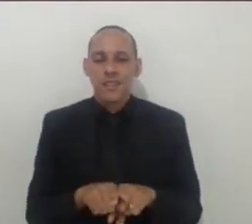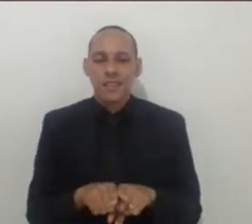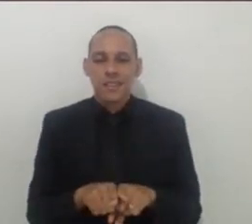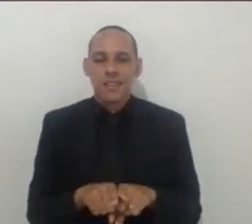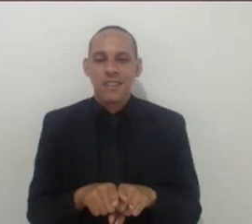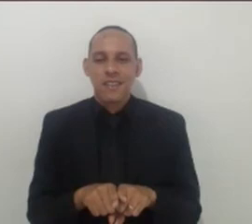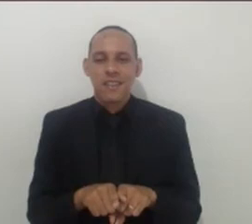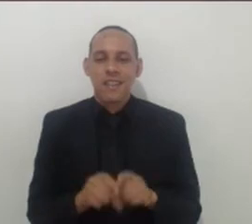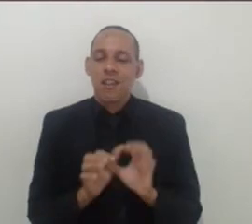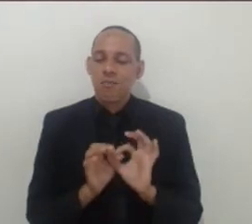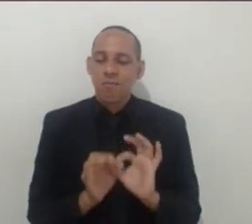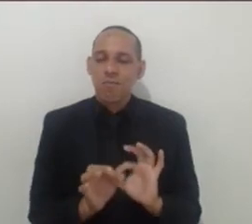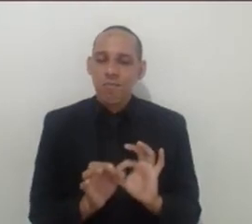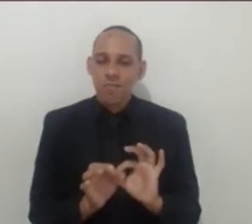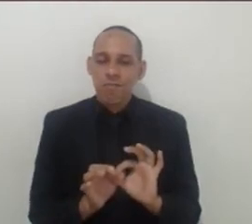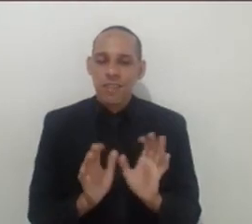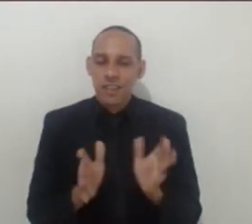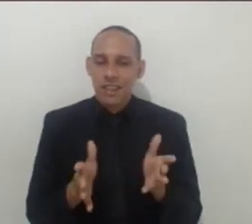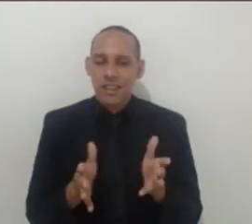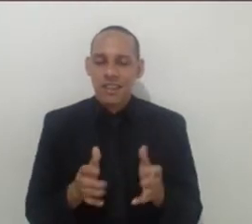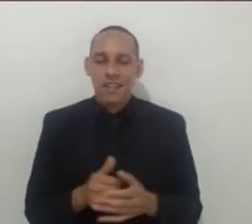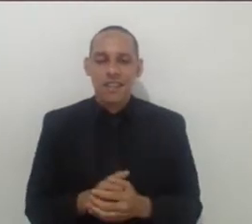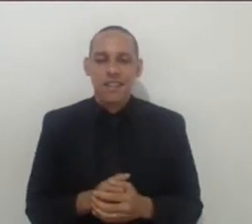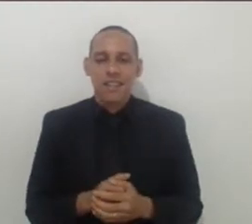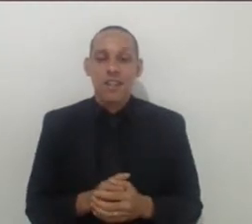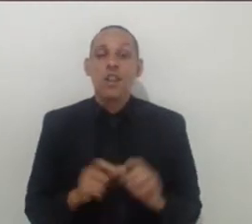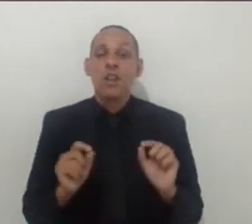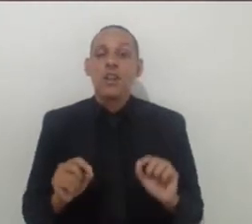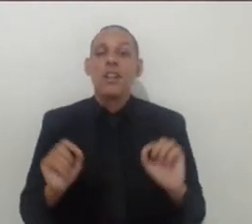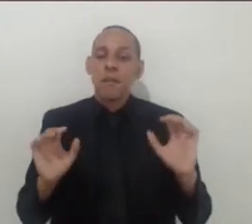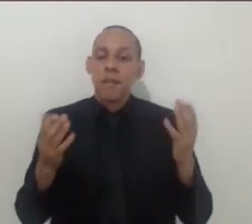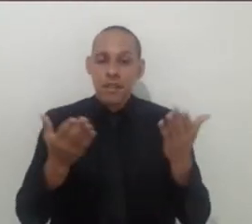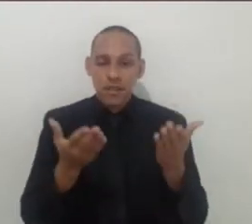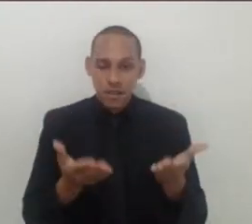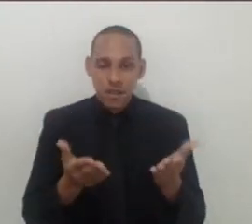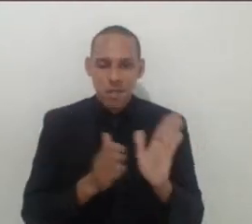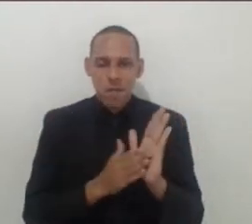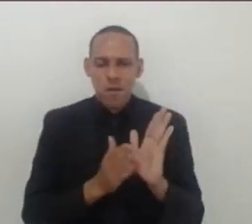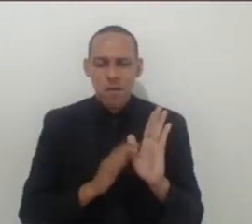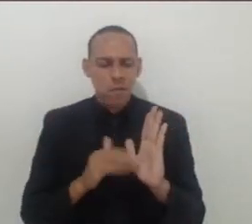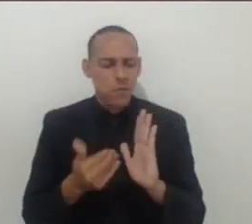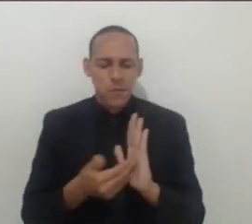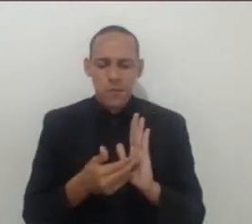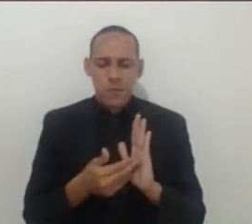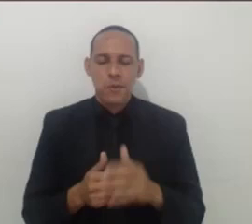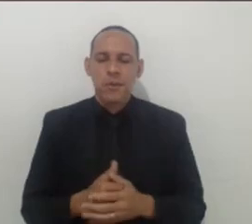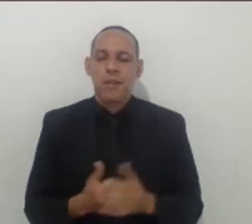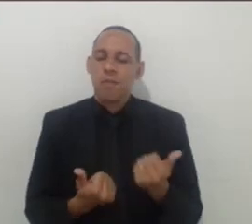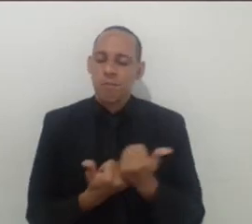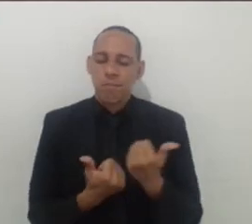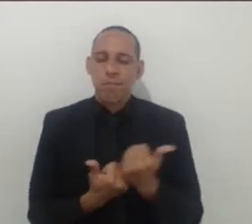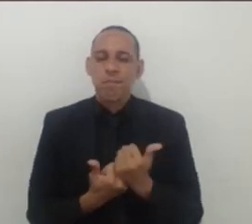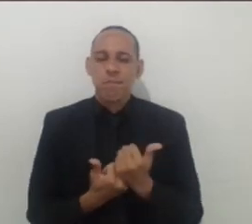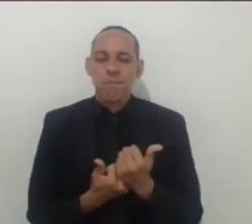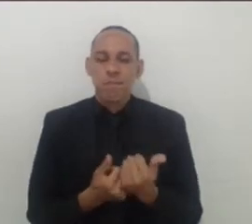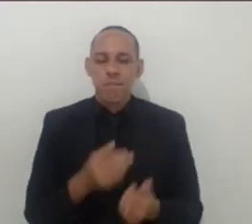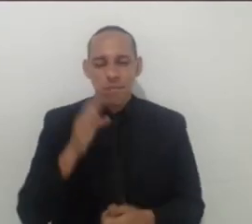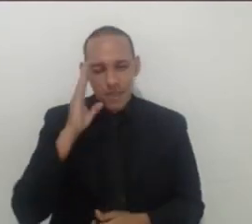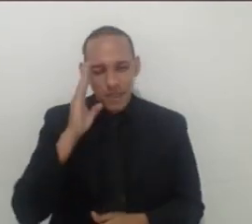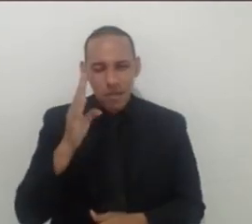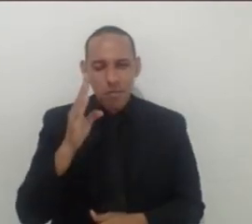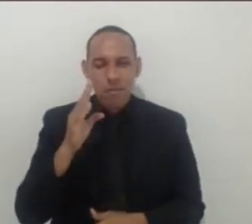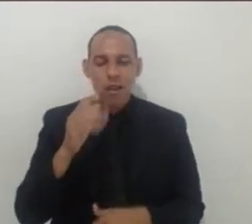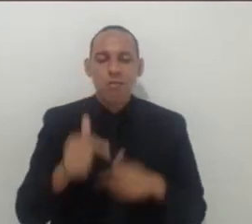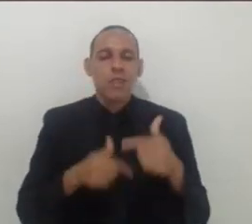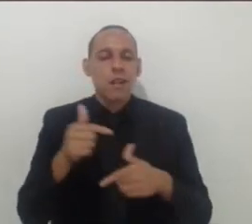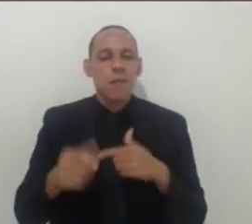associação que já fez as manifestações de Vossa Excelência, as propostas de Vossa Excelência, em particular ao trabalho da doutora Ana